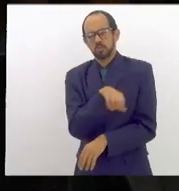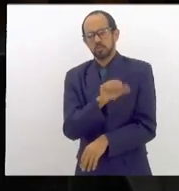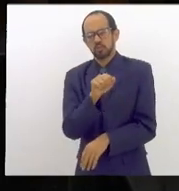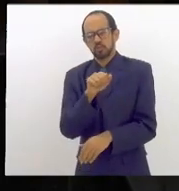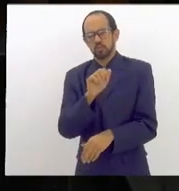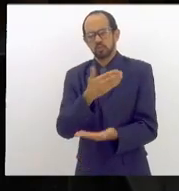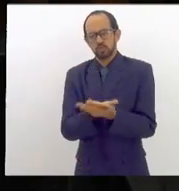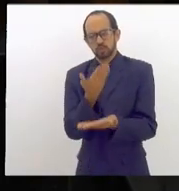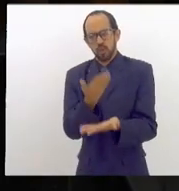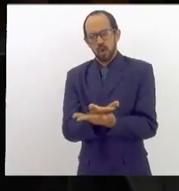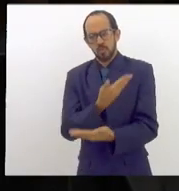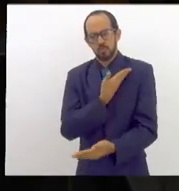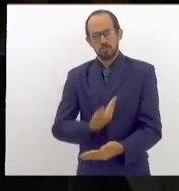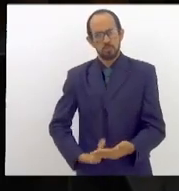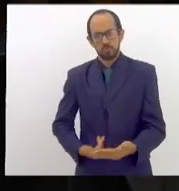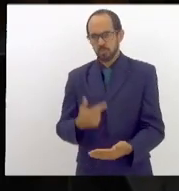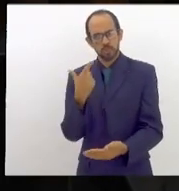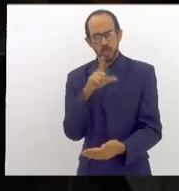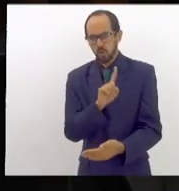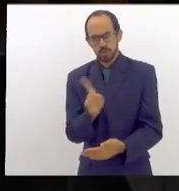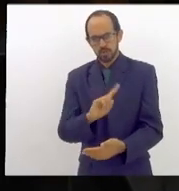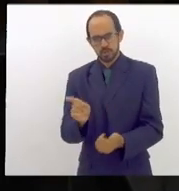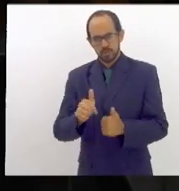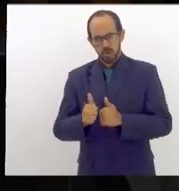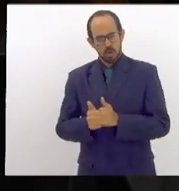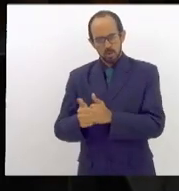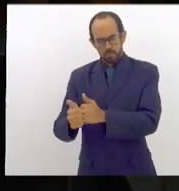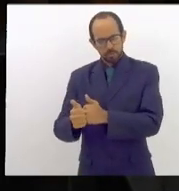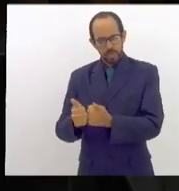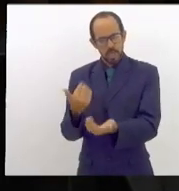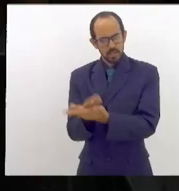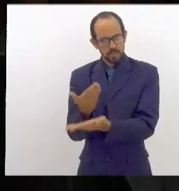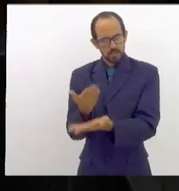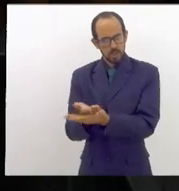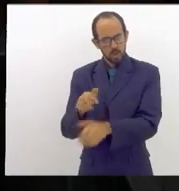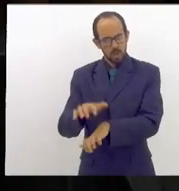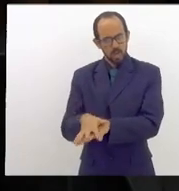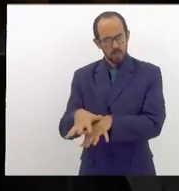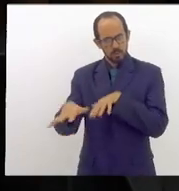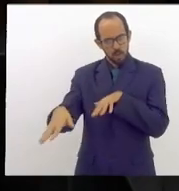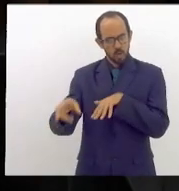não tiveram condições de acompanhar as aulas remotas de forma regular